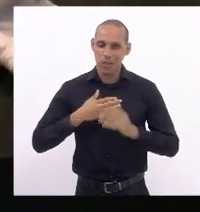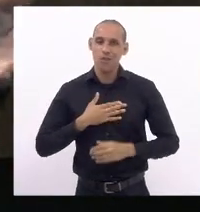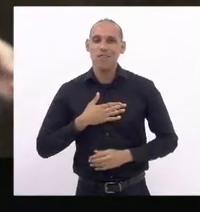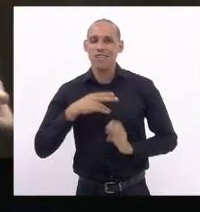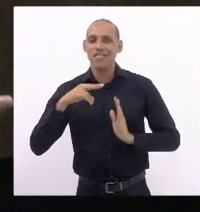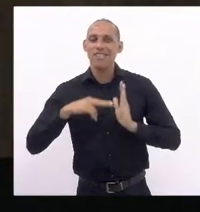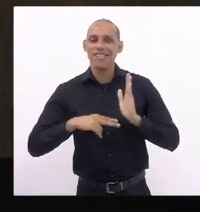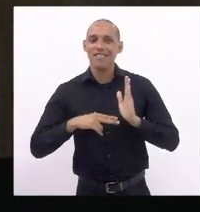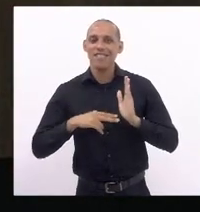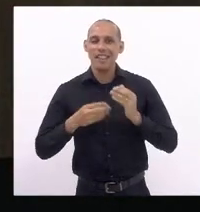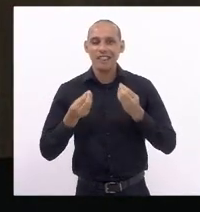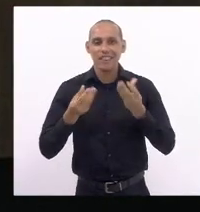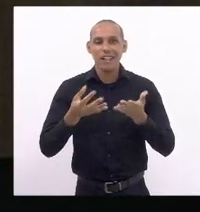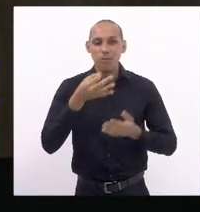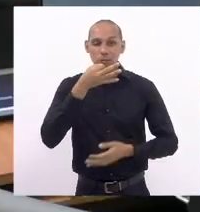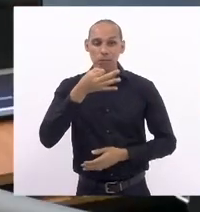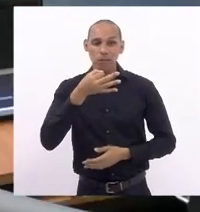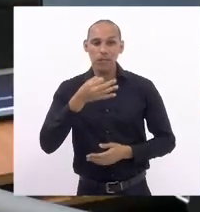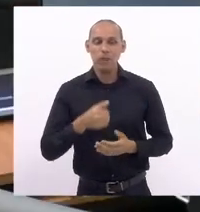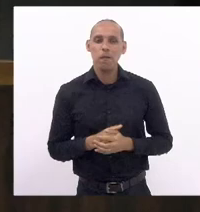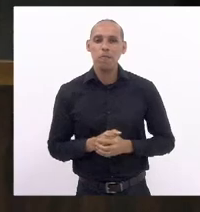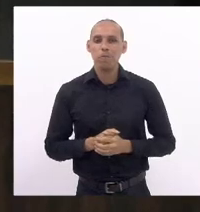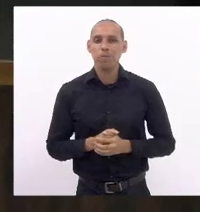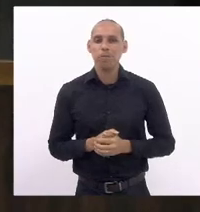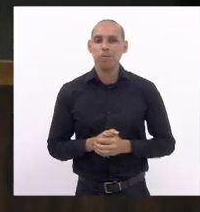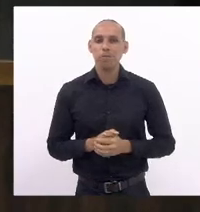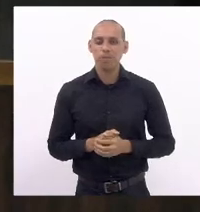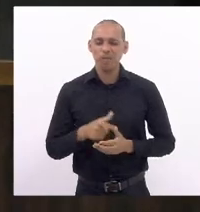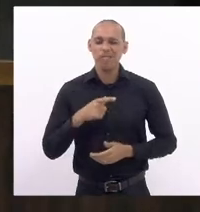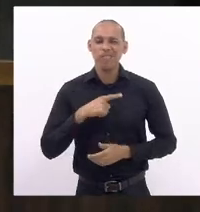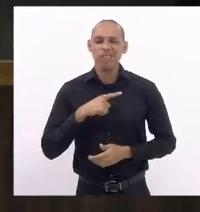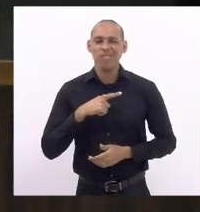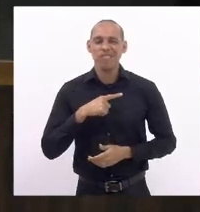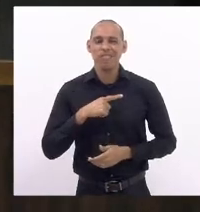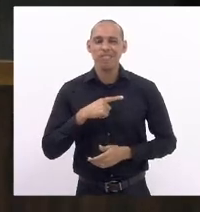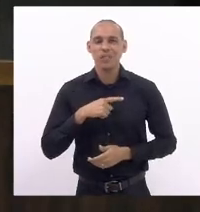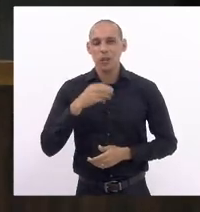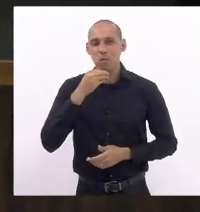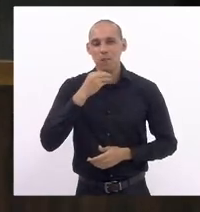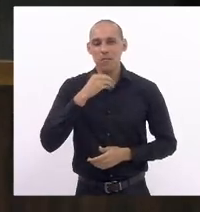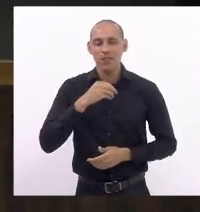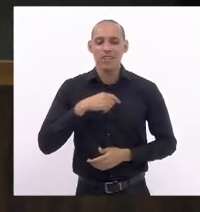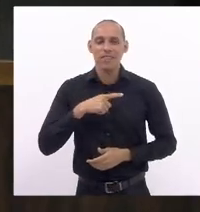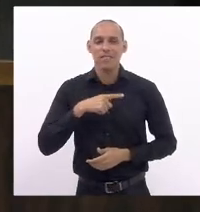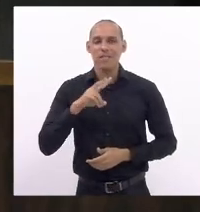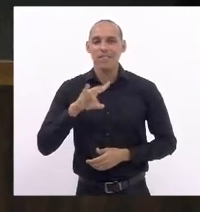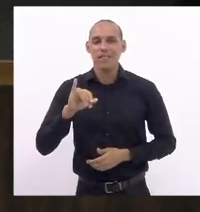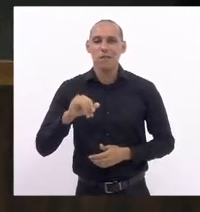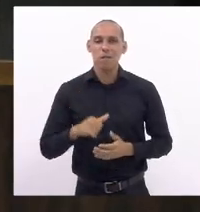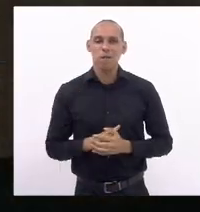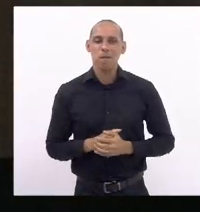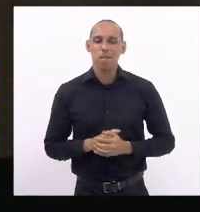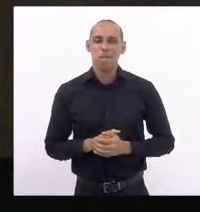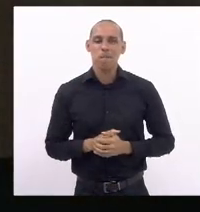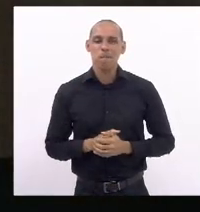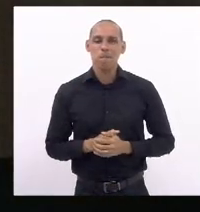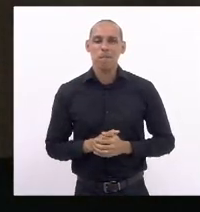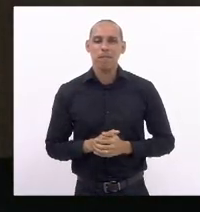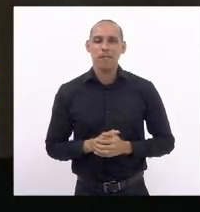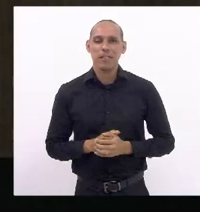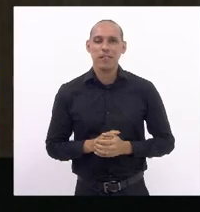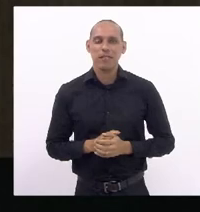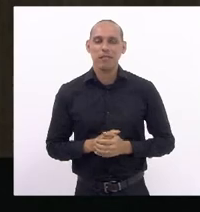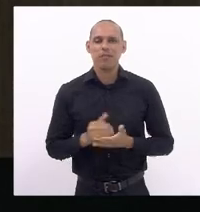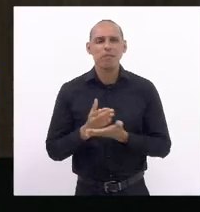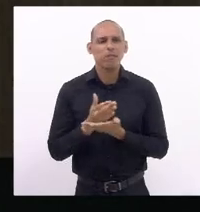de ler para dar um parecer. Vossa Excelência terá a oportunidade de dar o parecer. Falar nisso, o senhor alguma